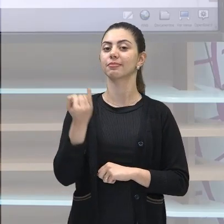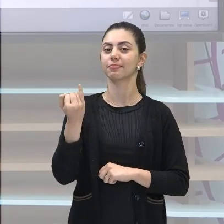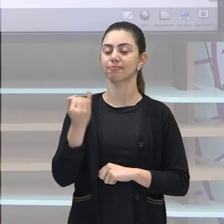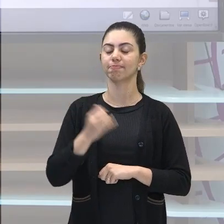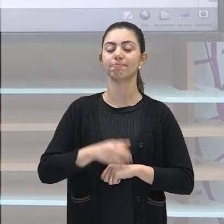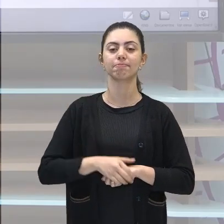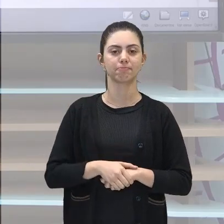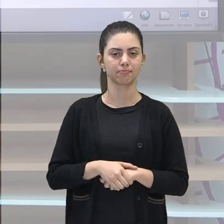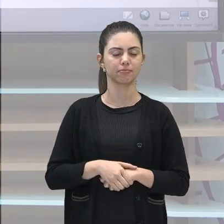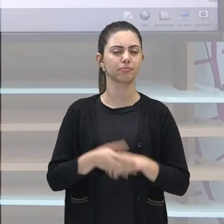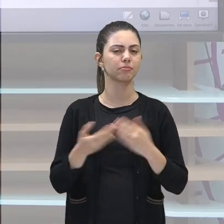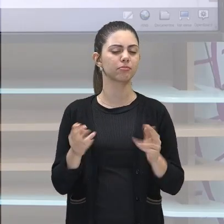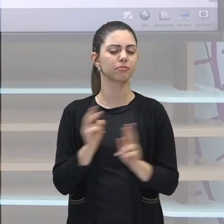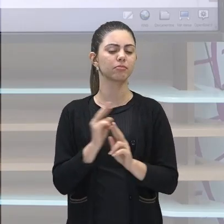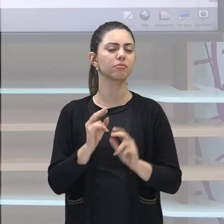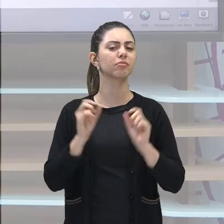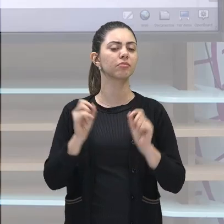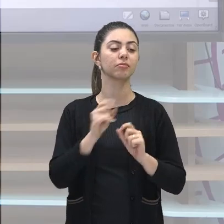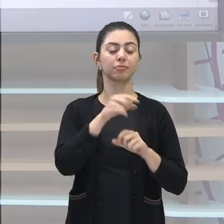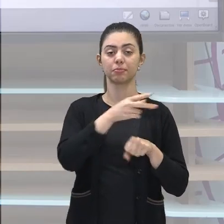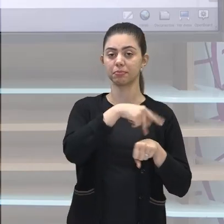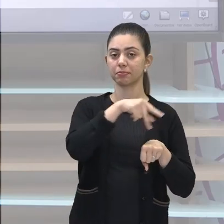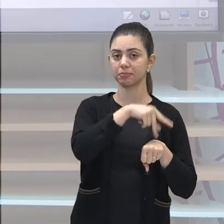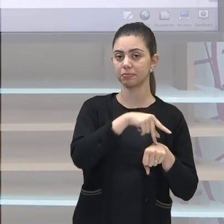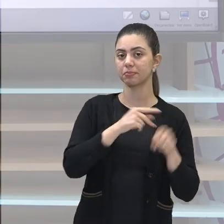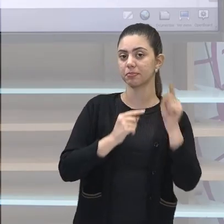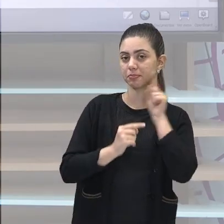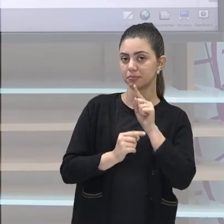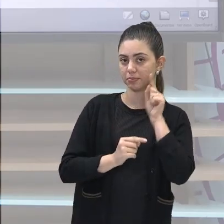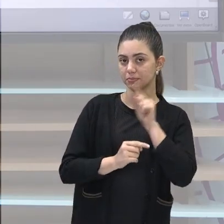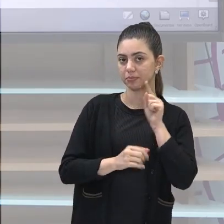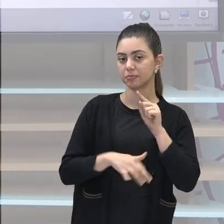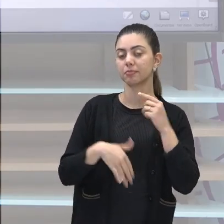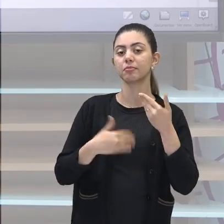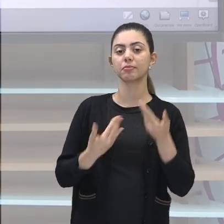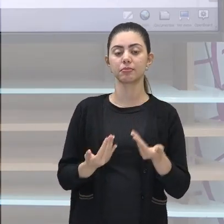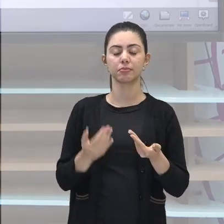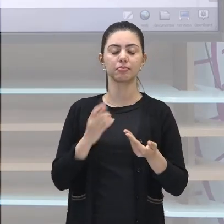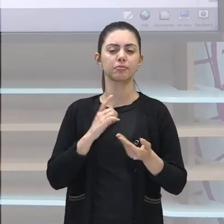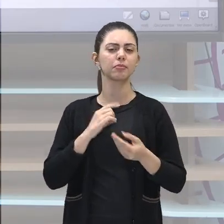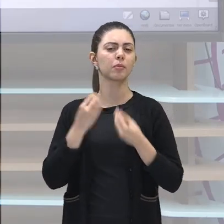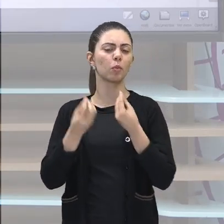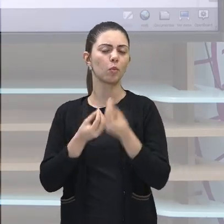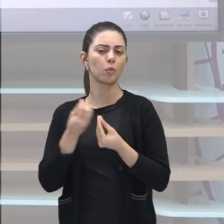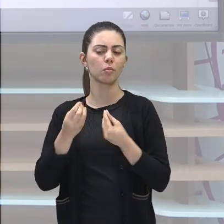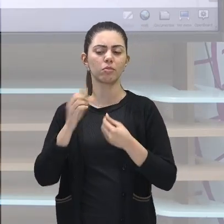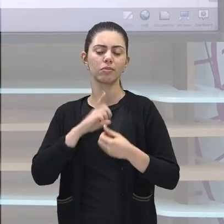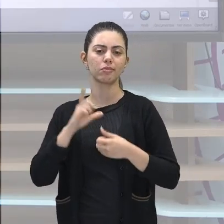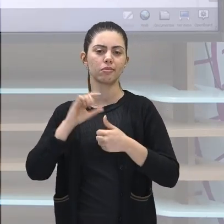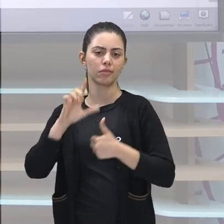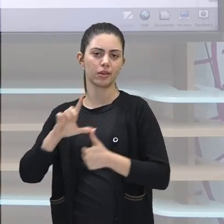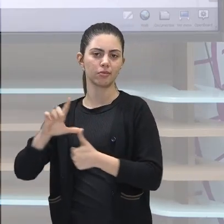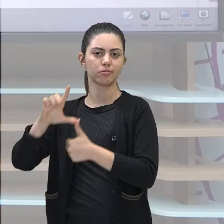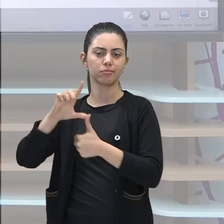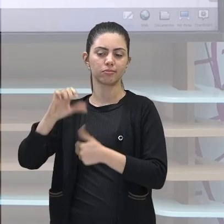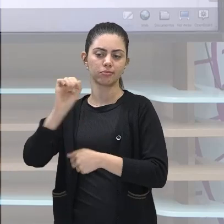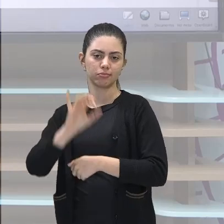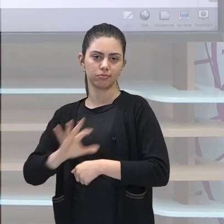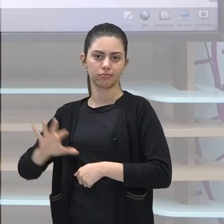entre os Estados Unidos da América, e a sua relação com o restante do